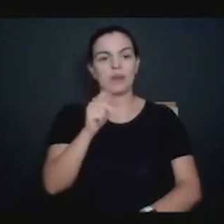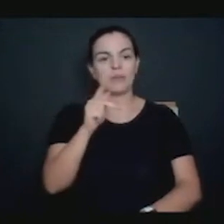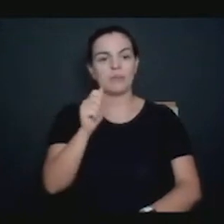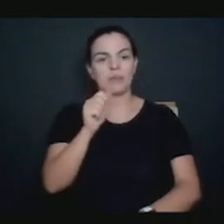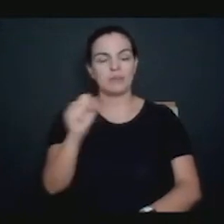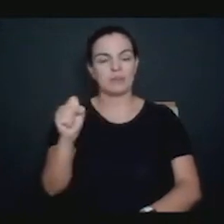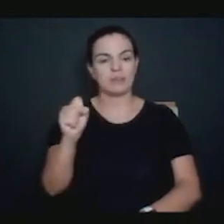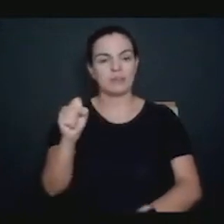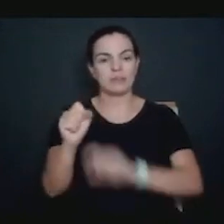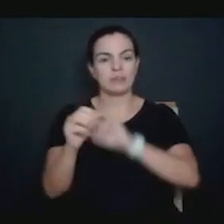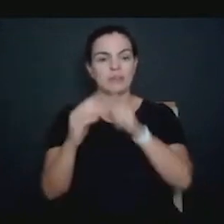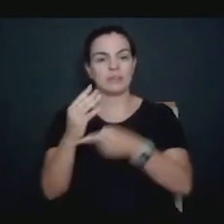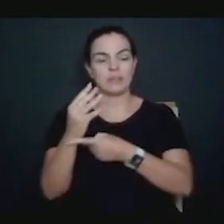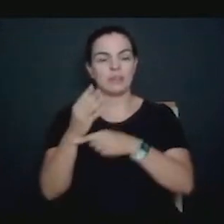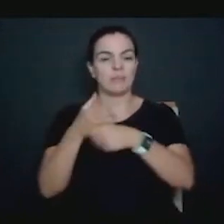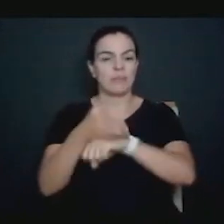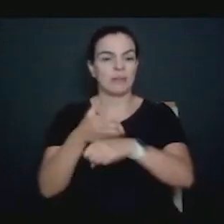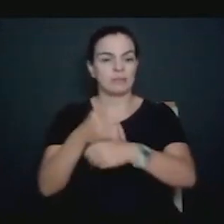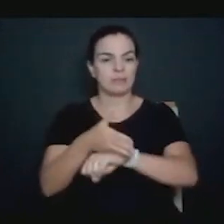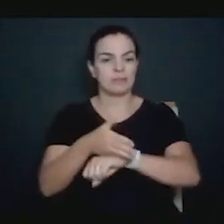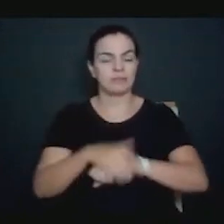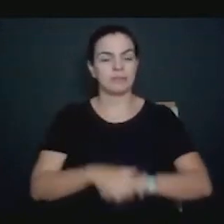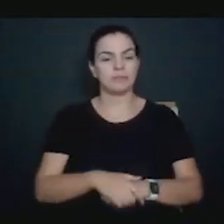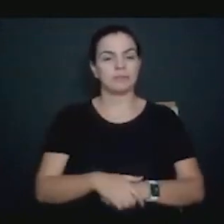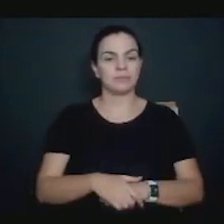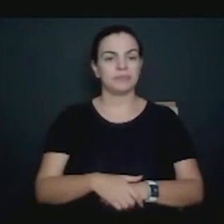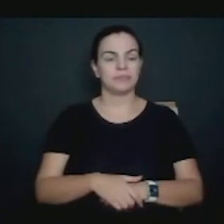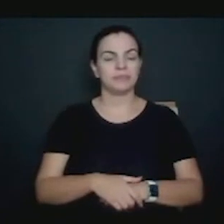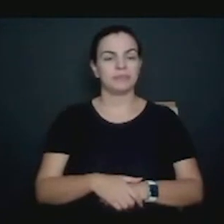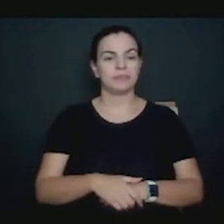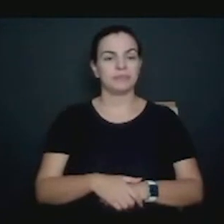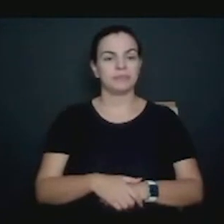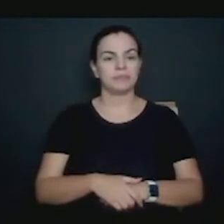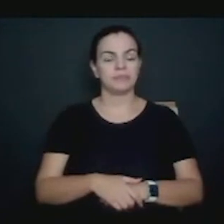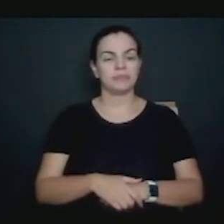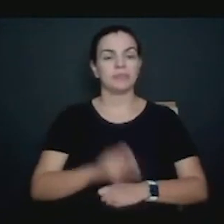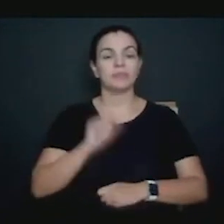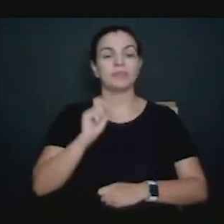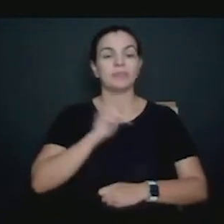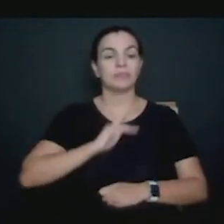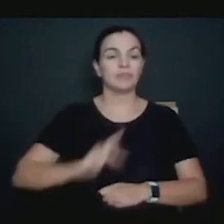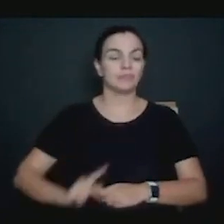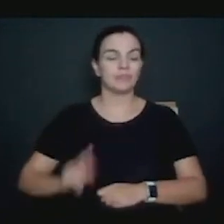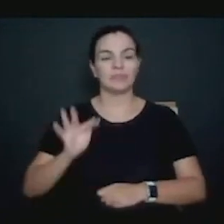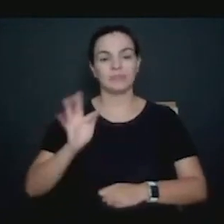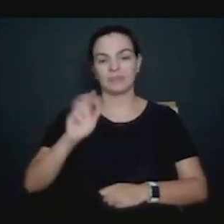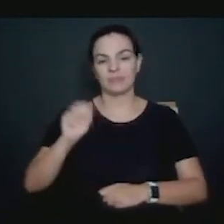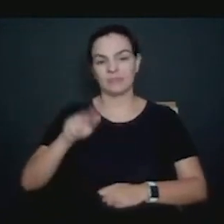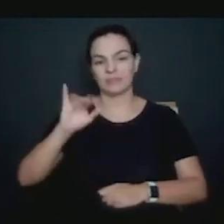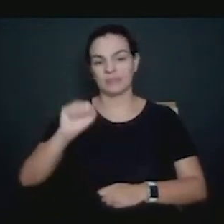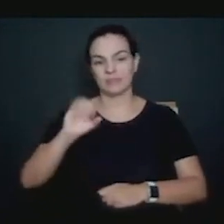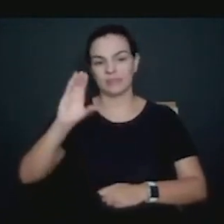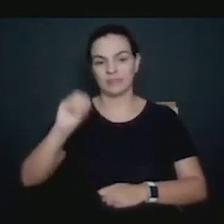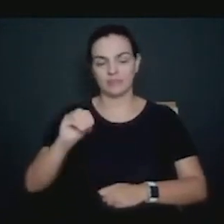Papas presentes neste momento eh presidida por Francisco co presidida pelo Bento